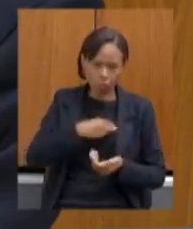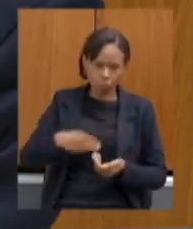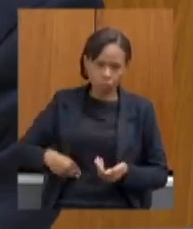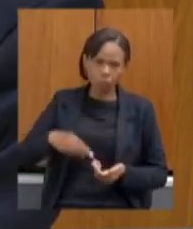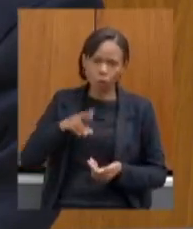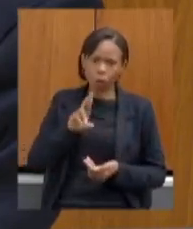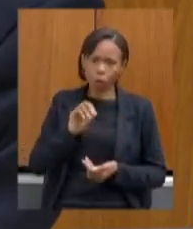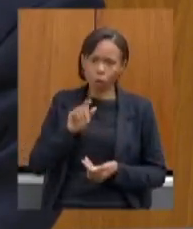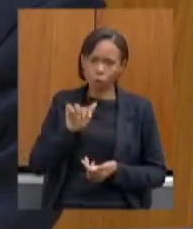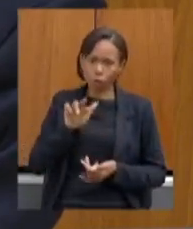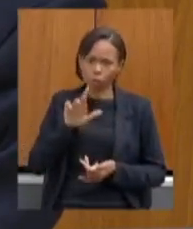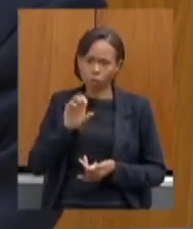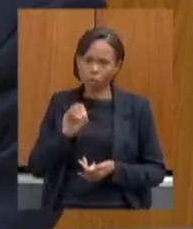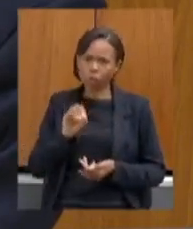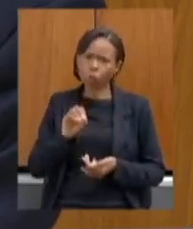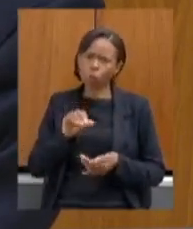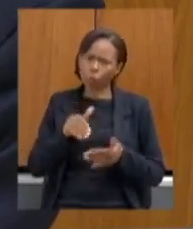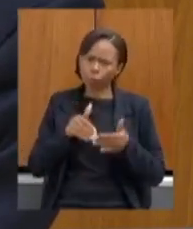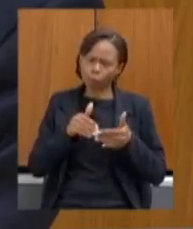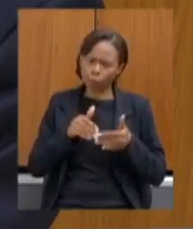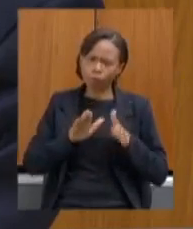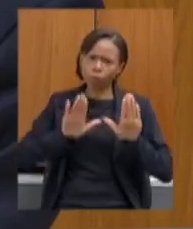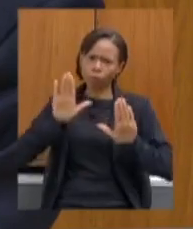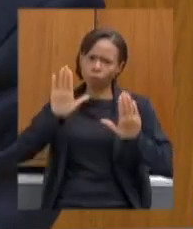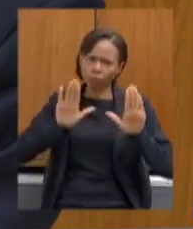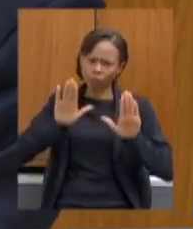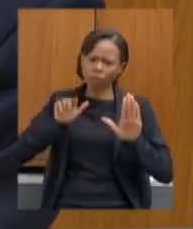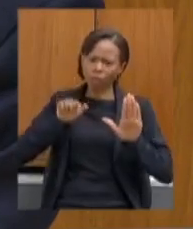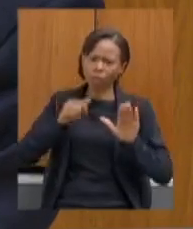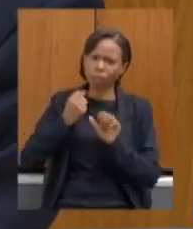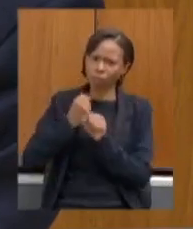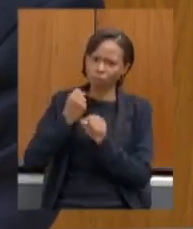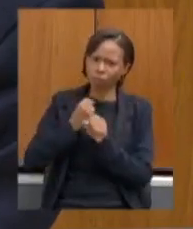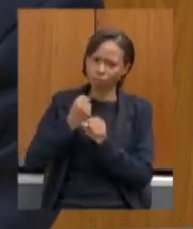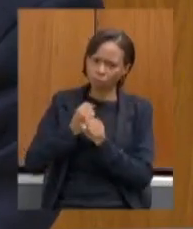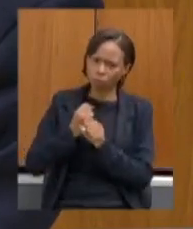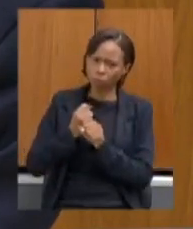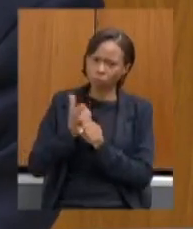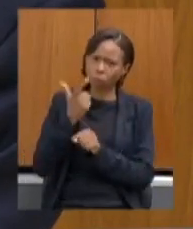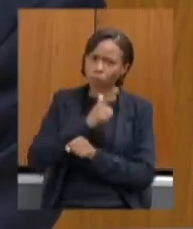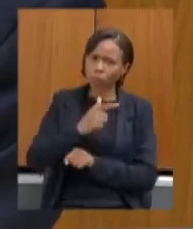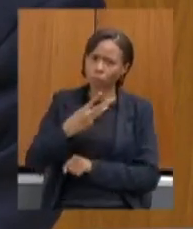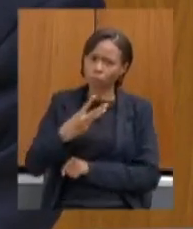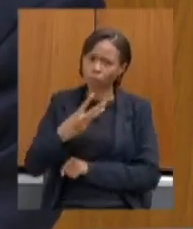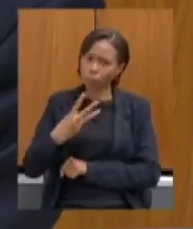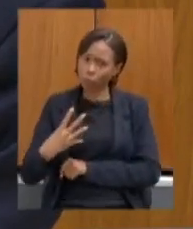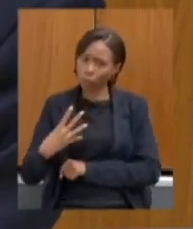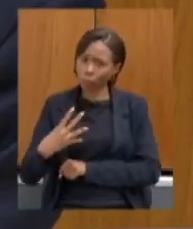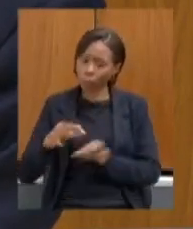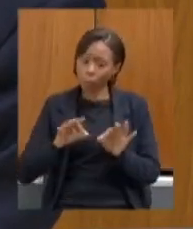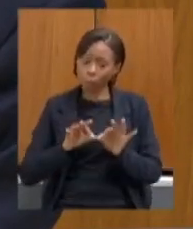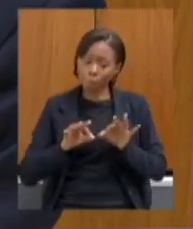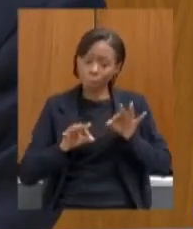licitar logo essa obra. Essa obra, ela vai jogar 34 metros cúbicos de água no São Francisco.